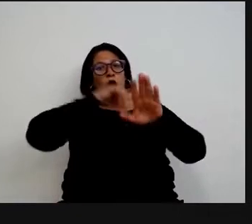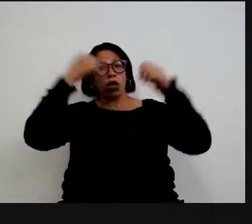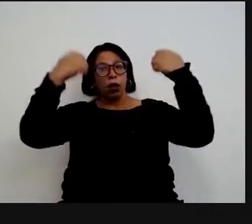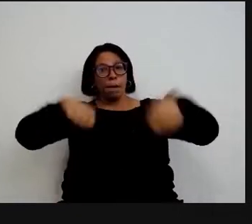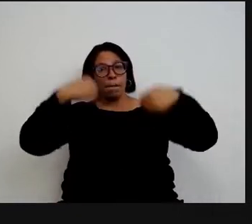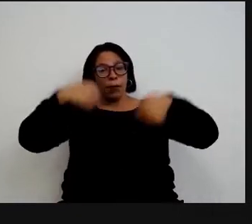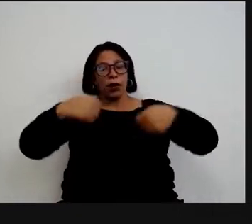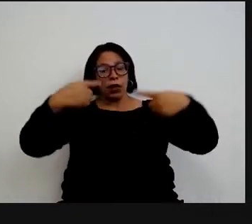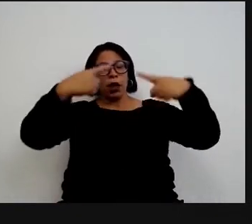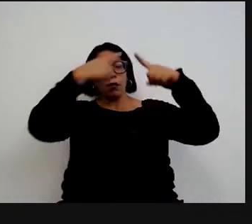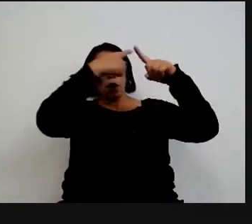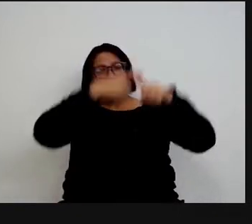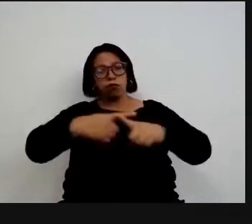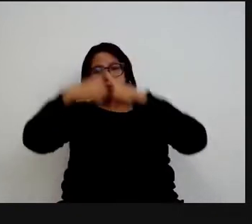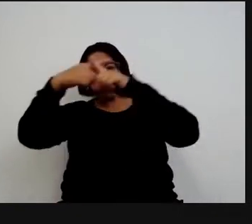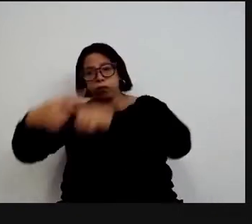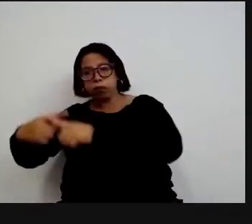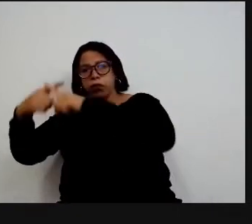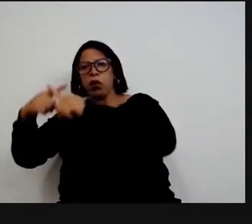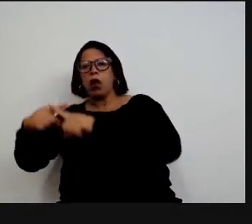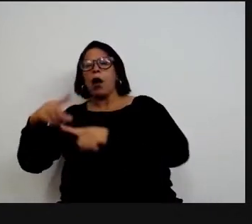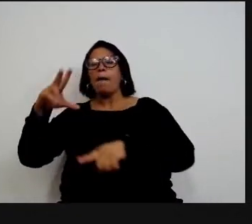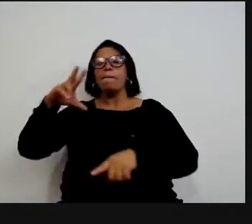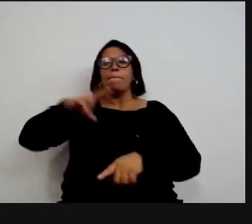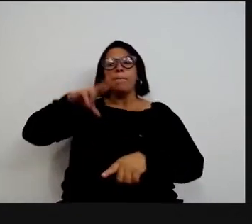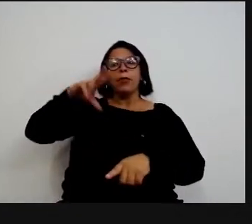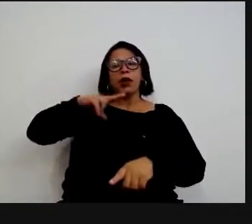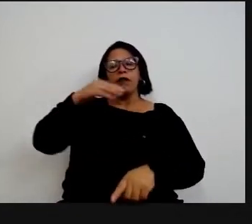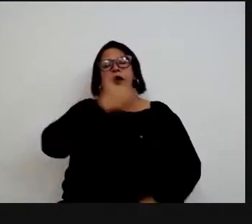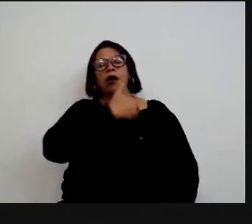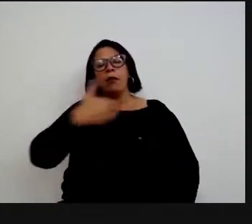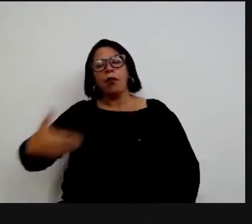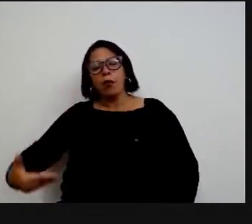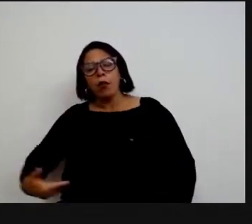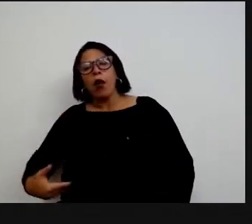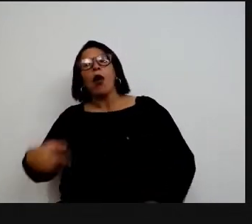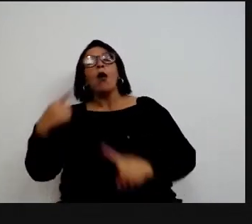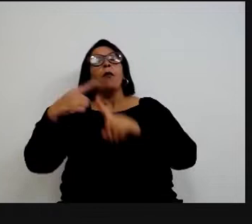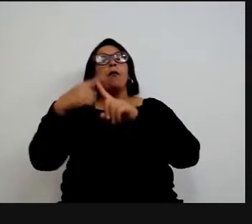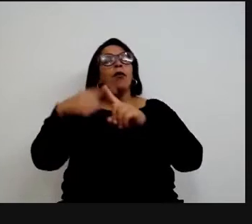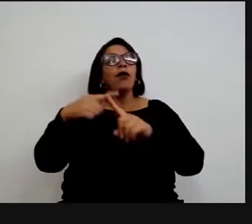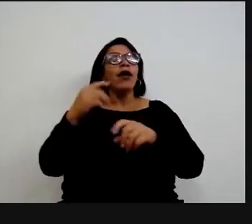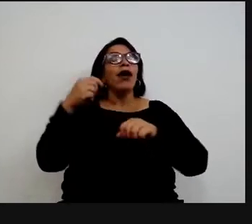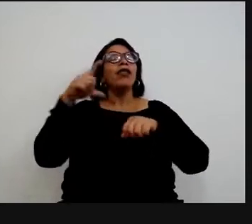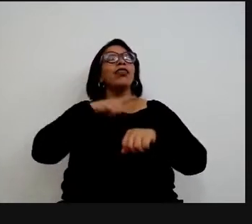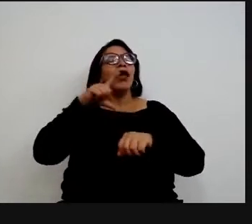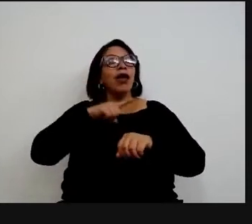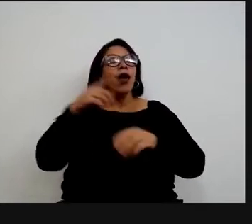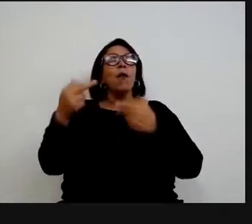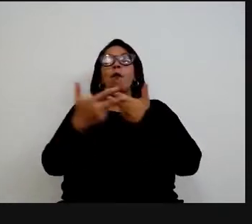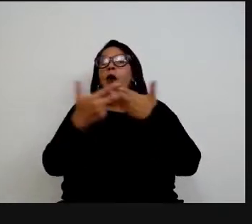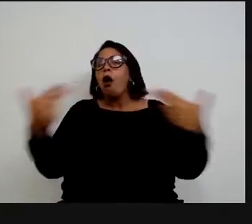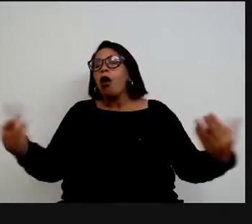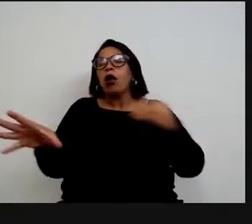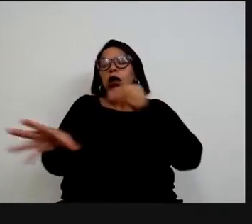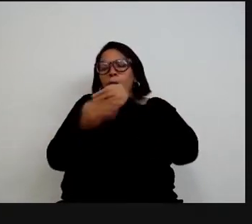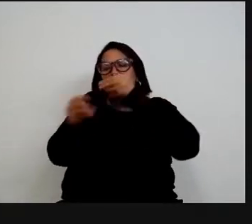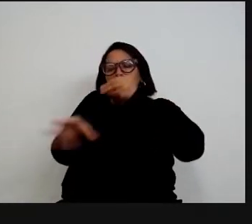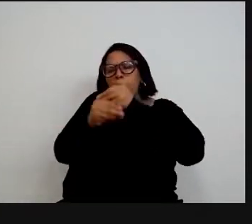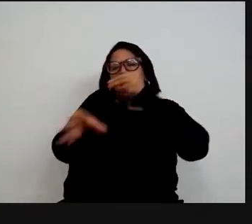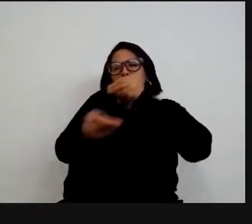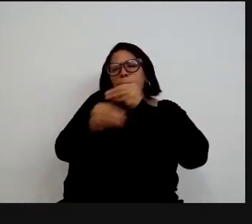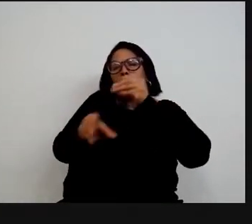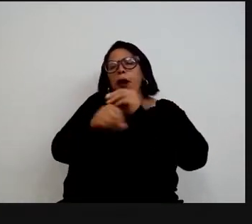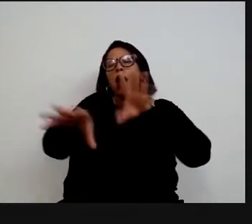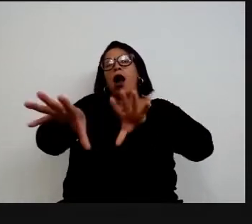precisamos concorrer com as universidades privadas, públicas, tudo isso, porque nós temos muito que fazer em complementar